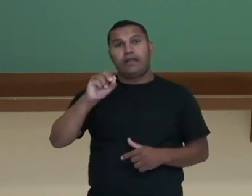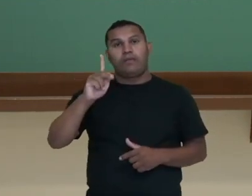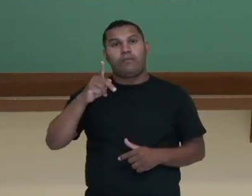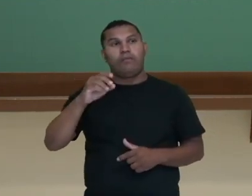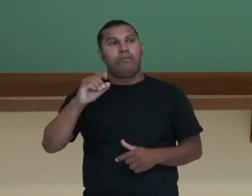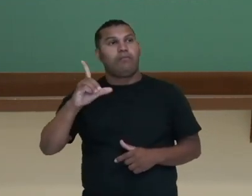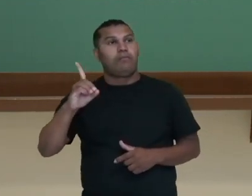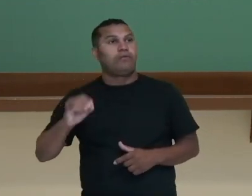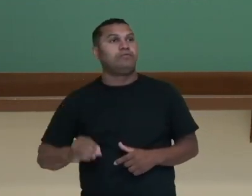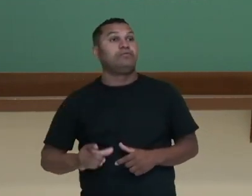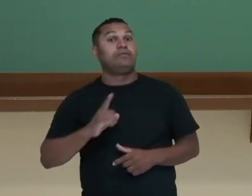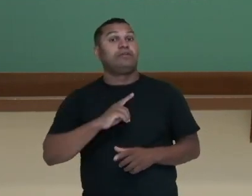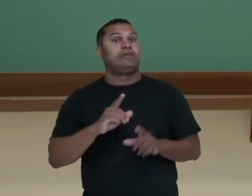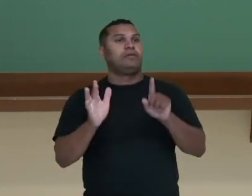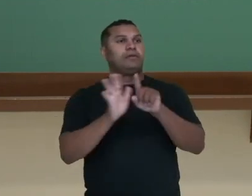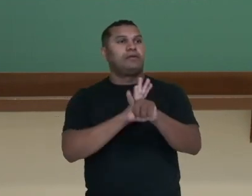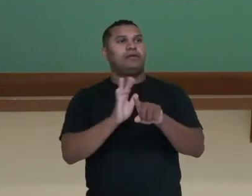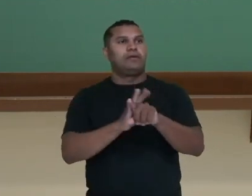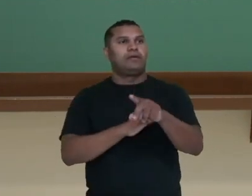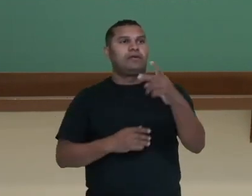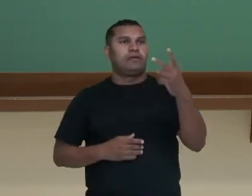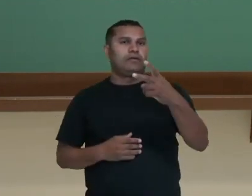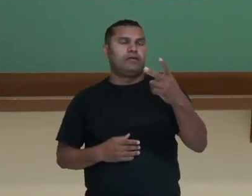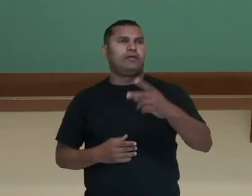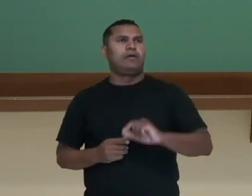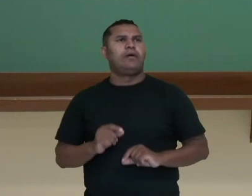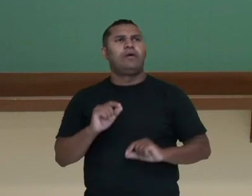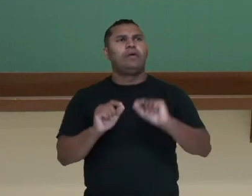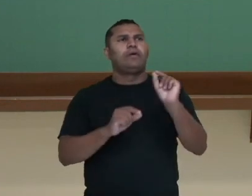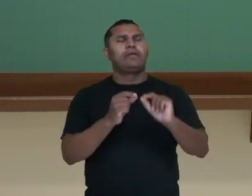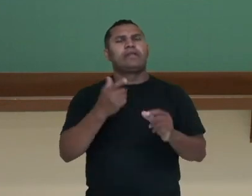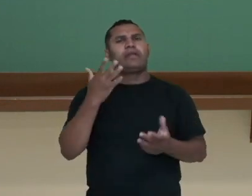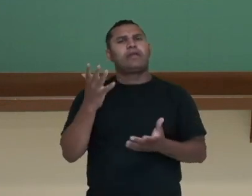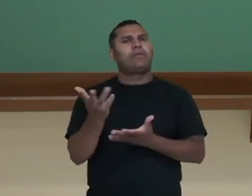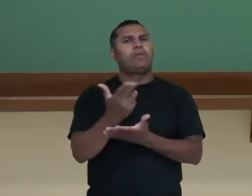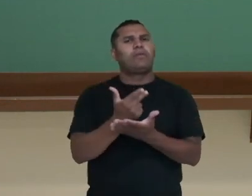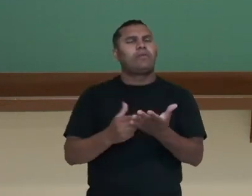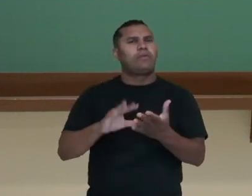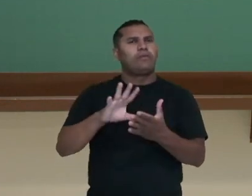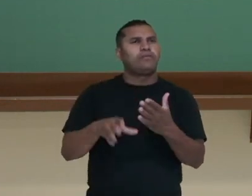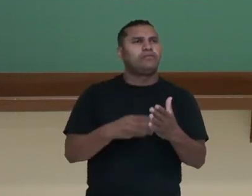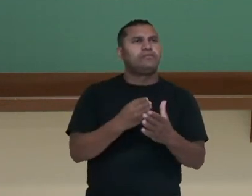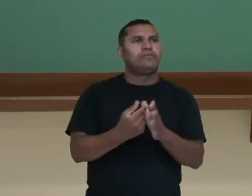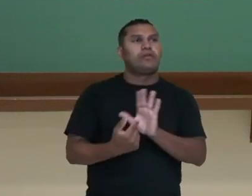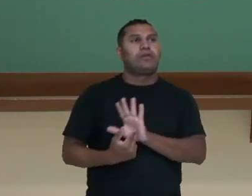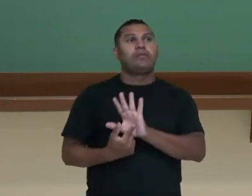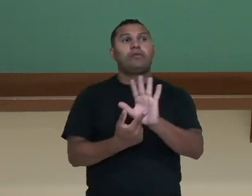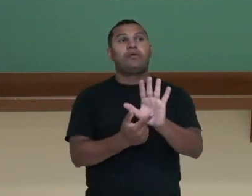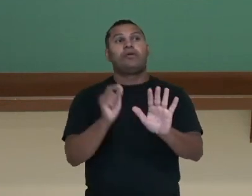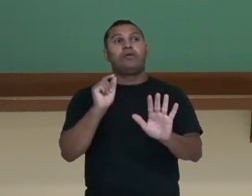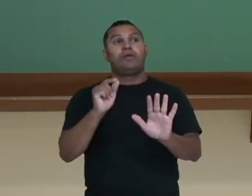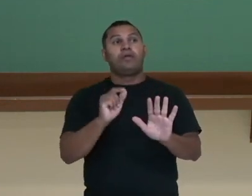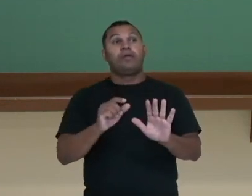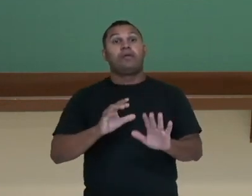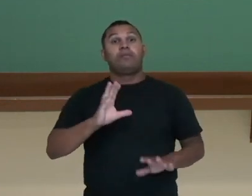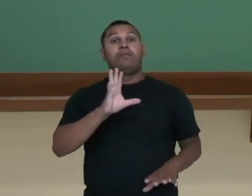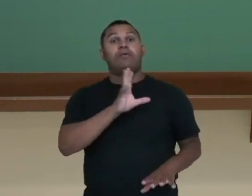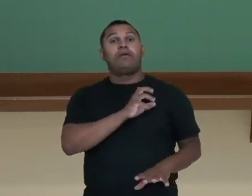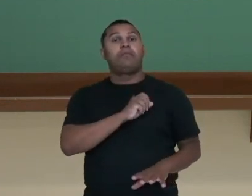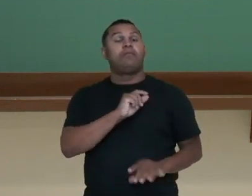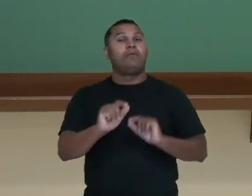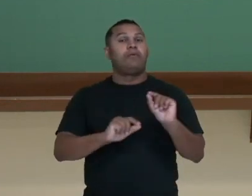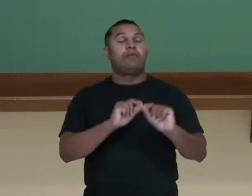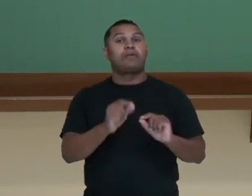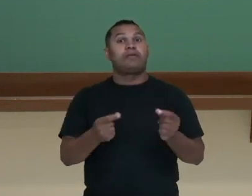duas perguntas, né? E olha só, né? O que o artista está criticando o amor, né, do rei Leopoldo aqui